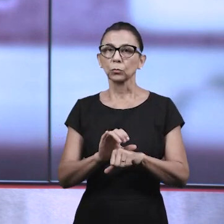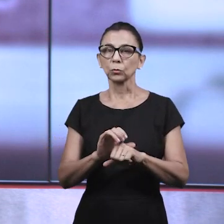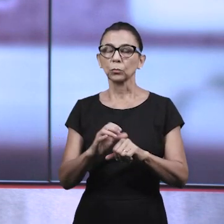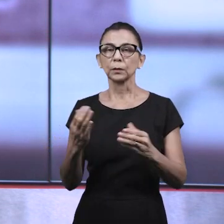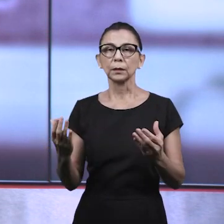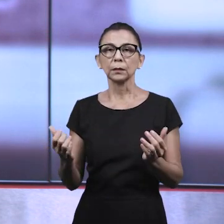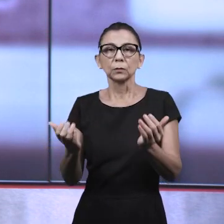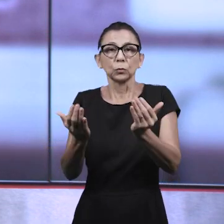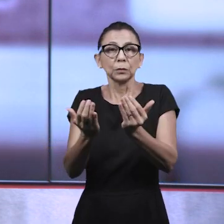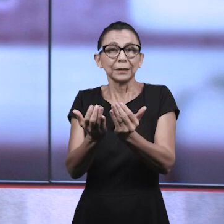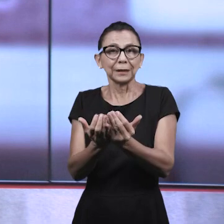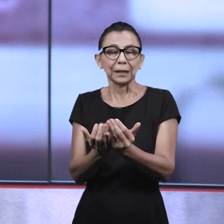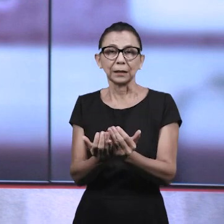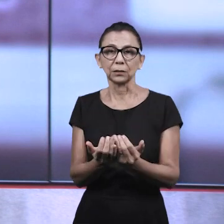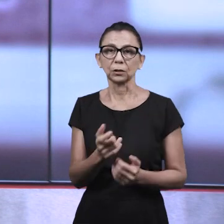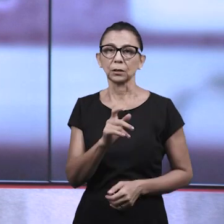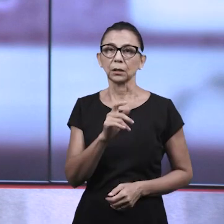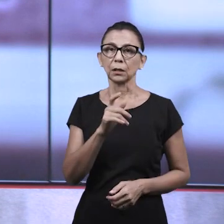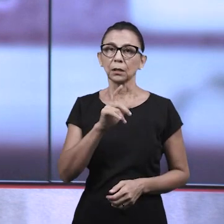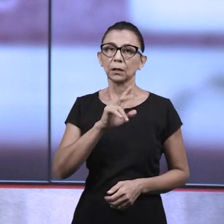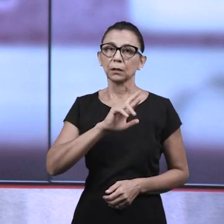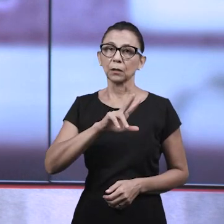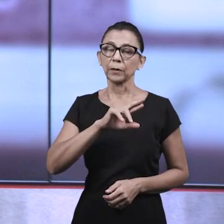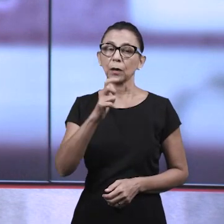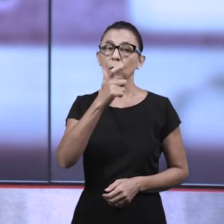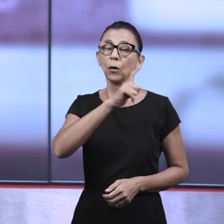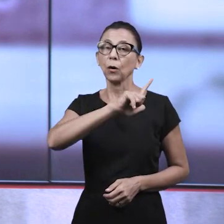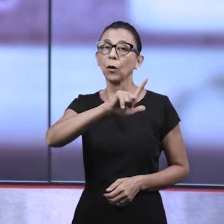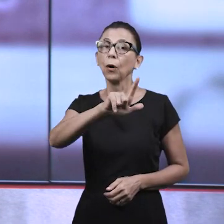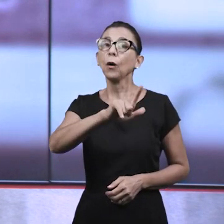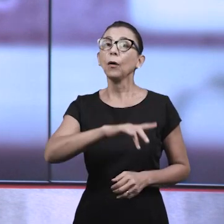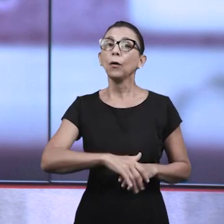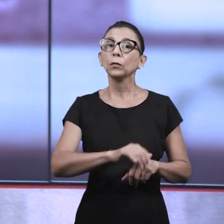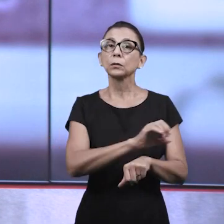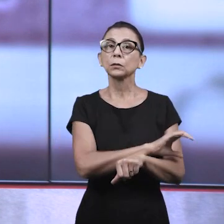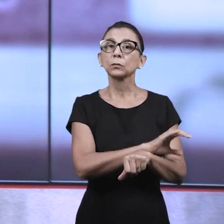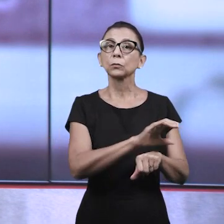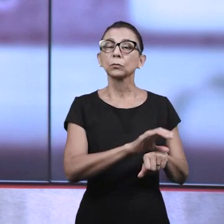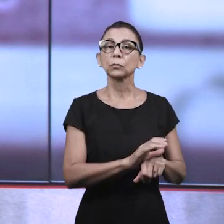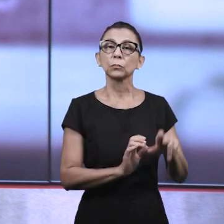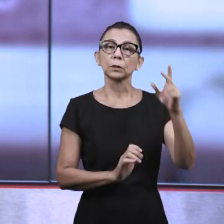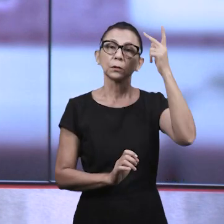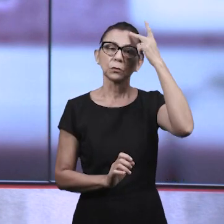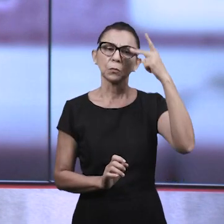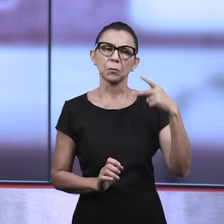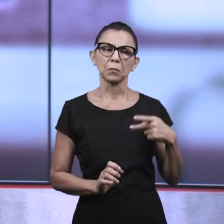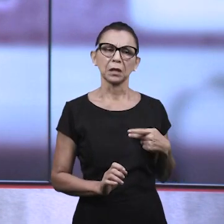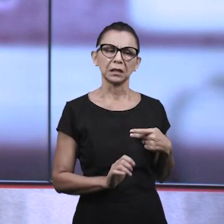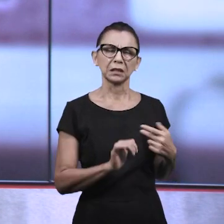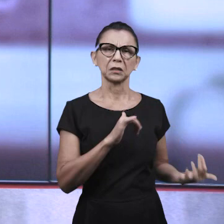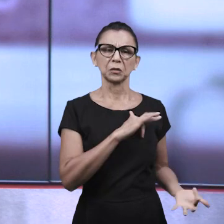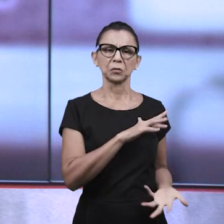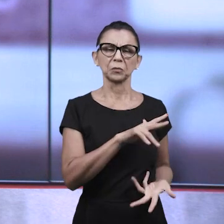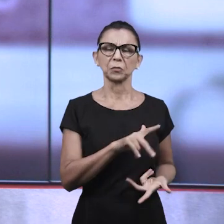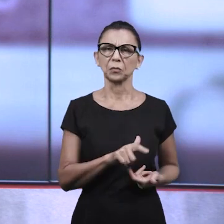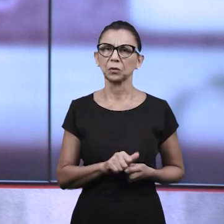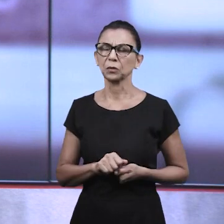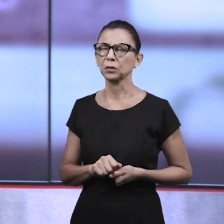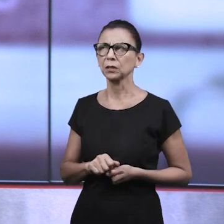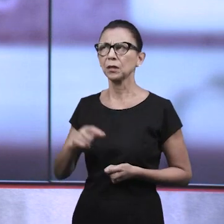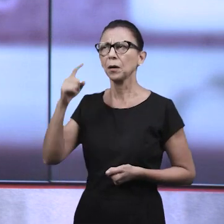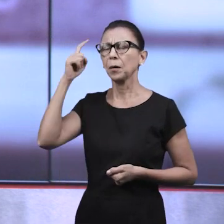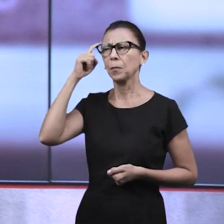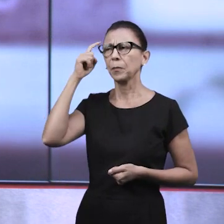outras culturas produzidas pelos homens. Essa afirmação nos faz pensar qual ou